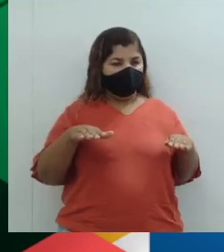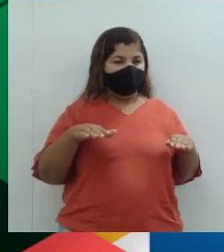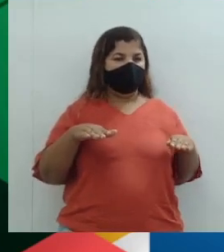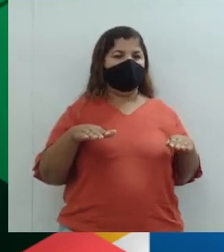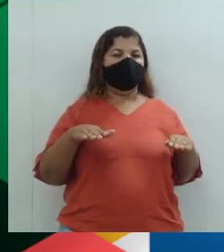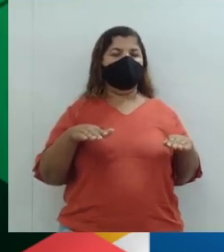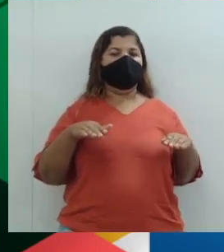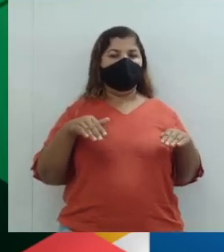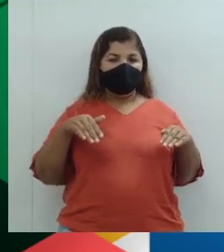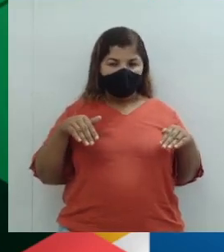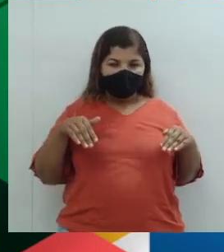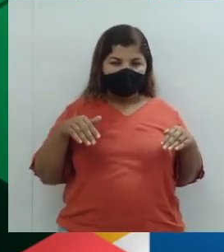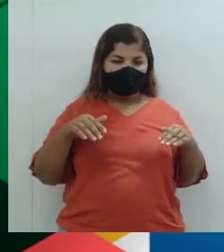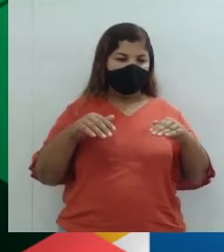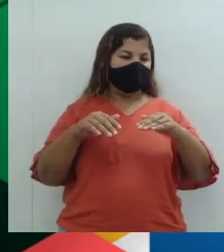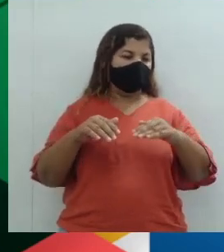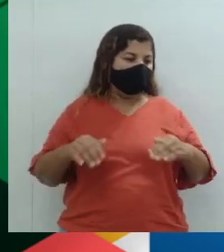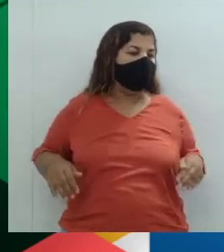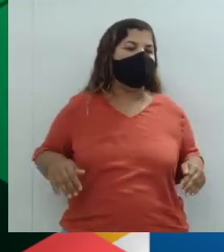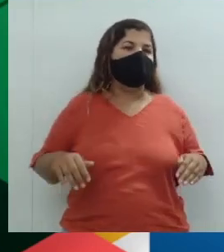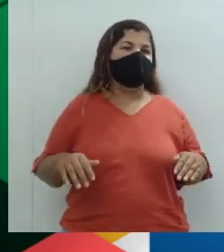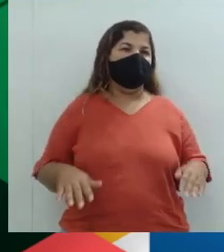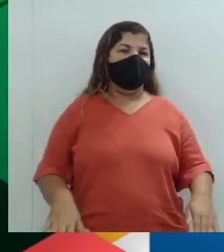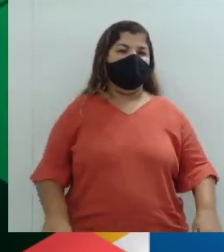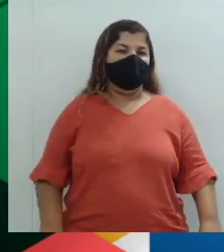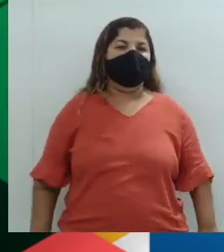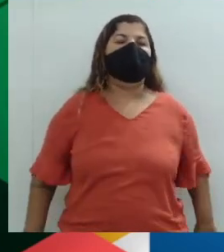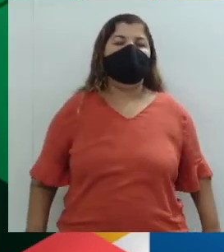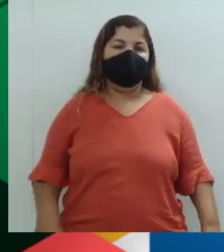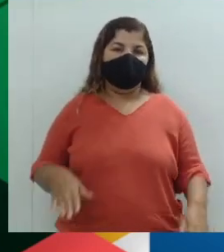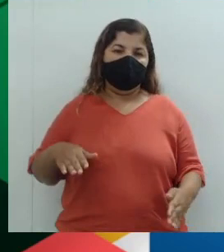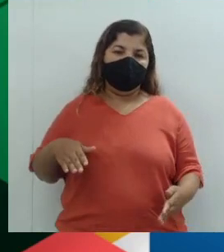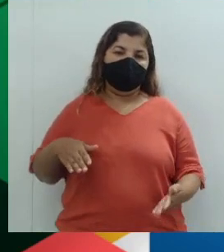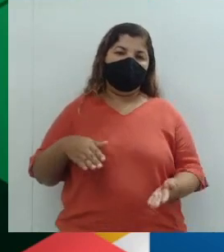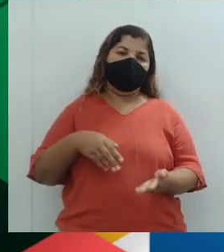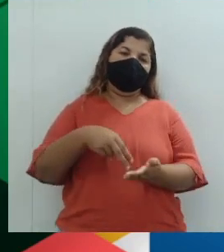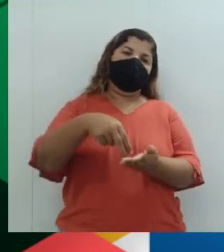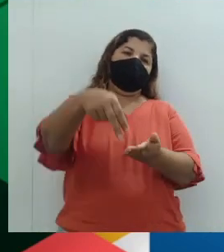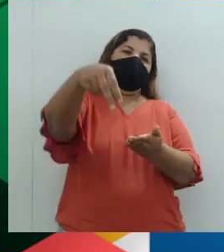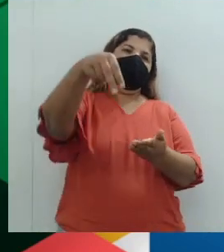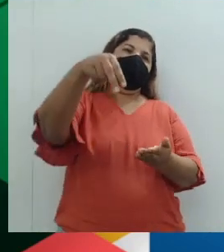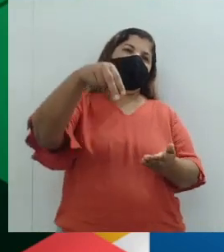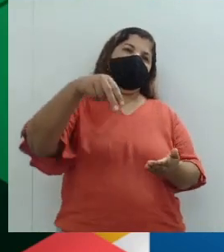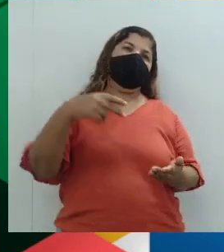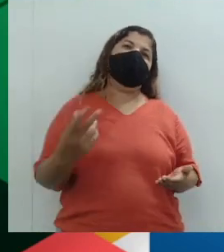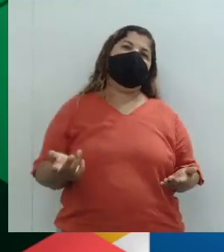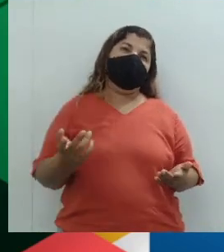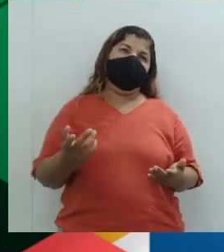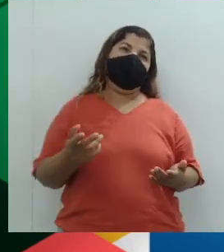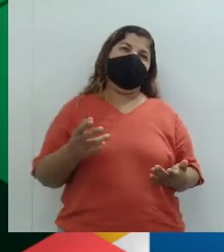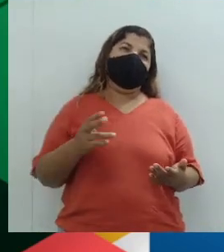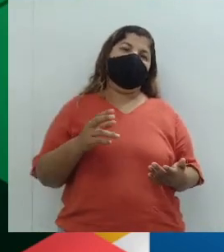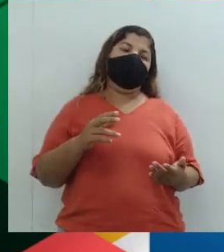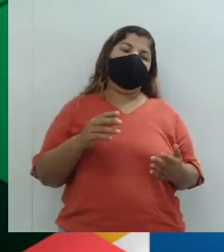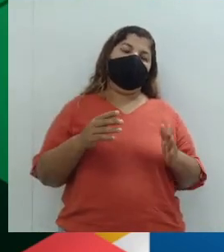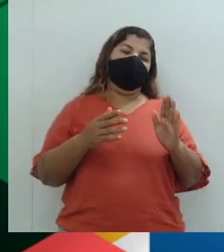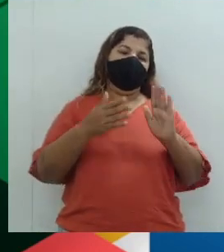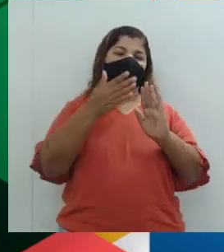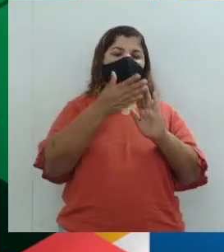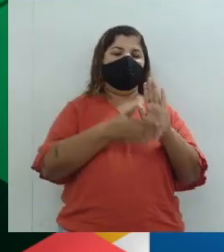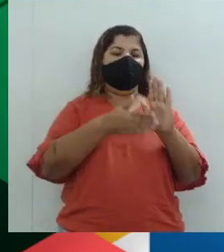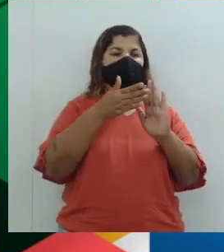ao empurrar essa parede com as mãos. O resultado da reação é a parede